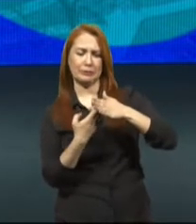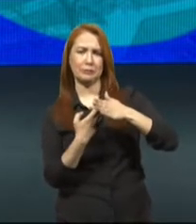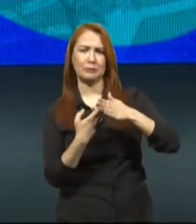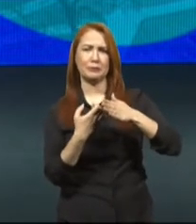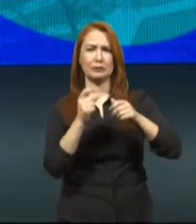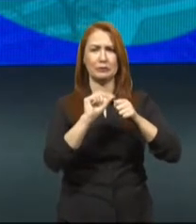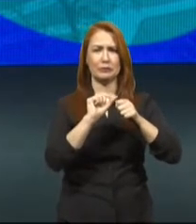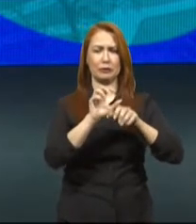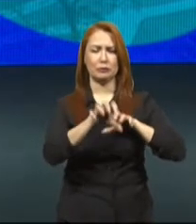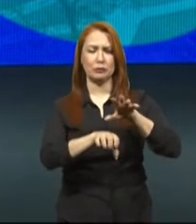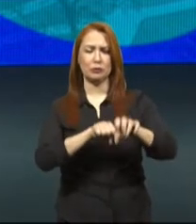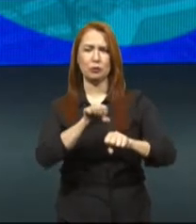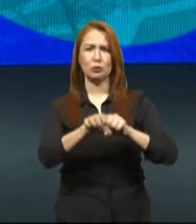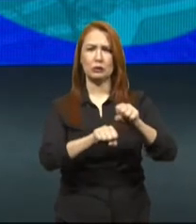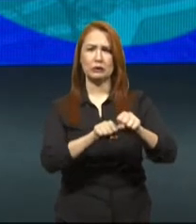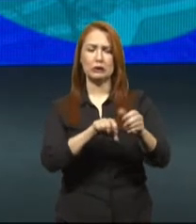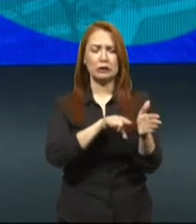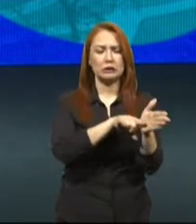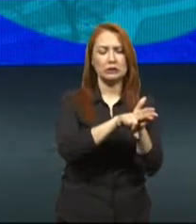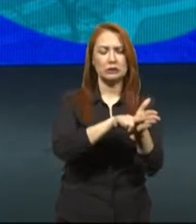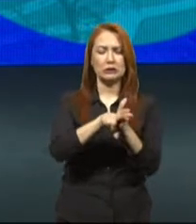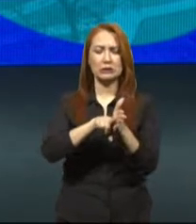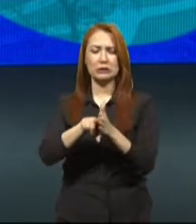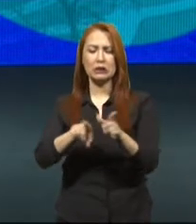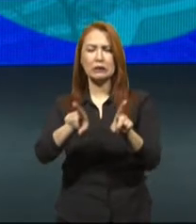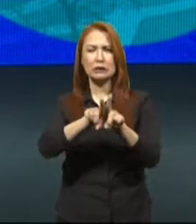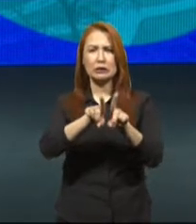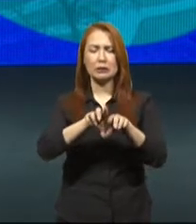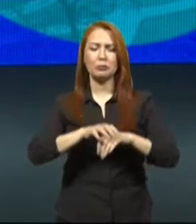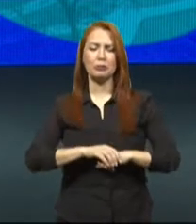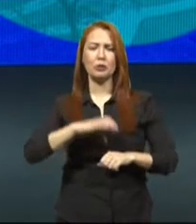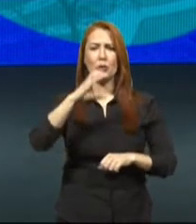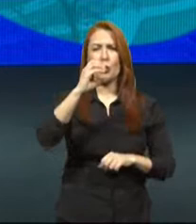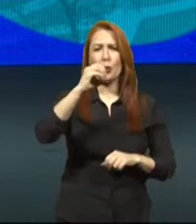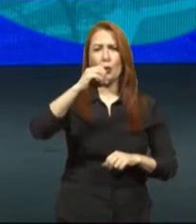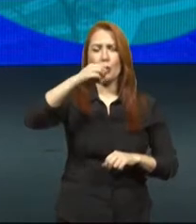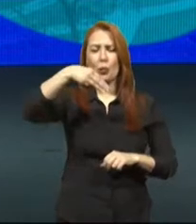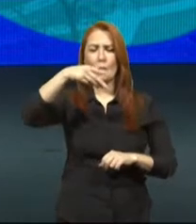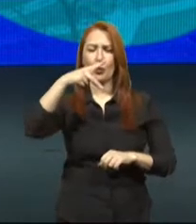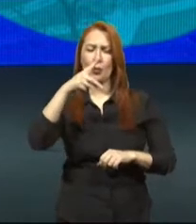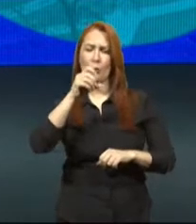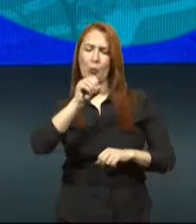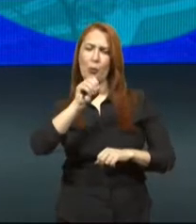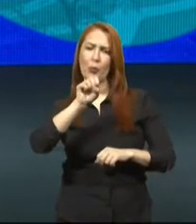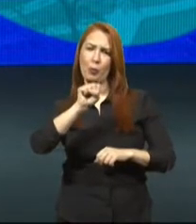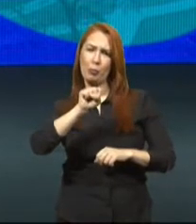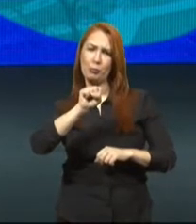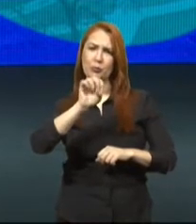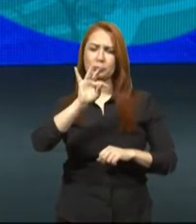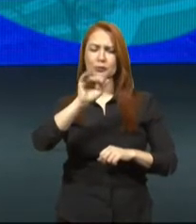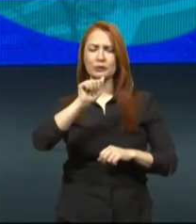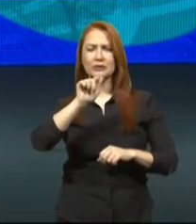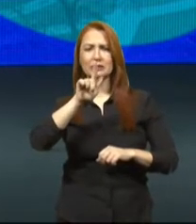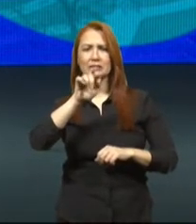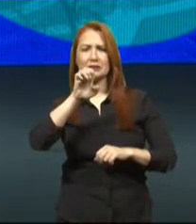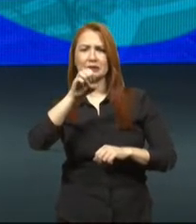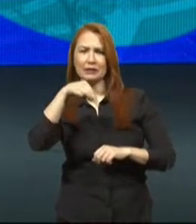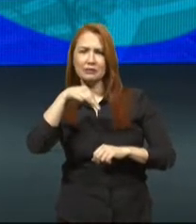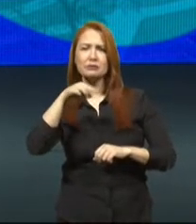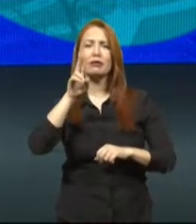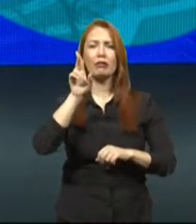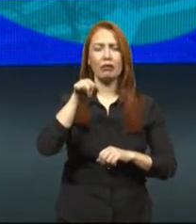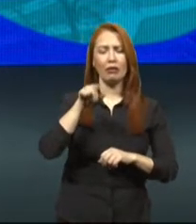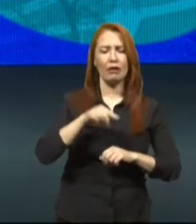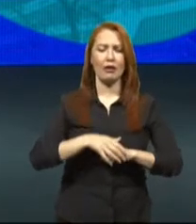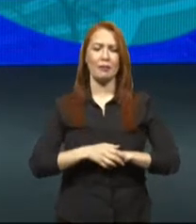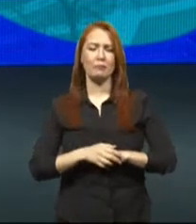triagem, nós fizemos a compostagem, algo que, pelo que a gente sabe, somos